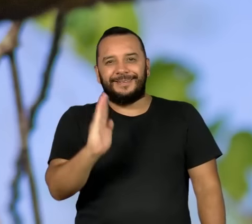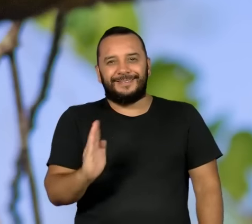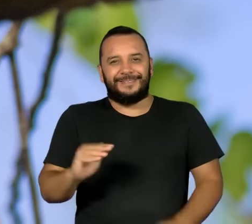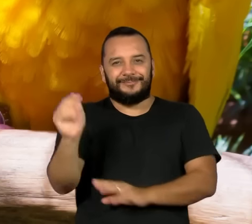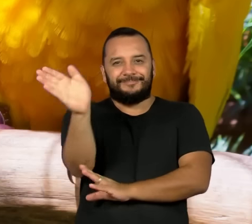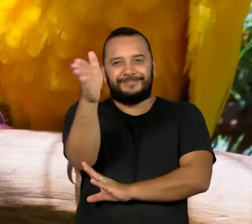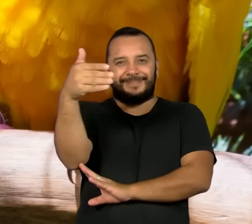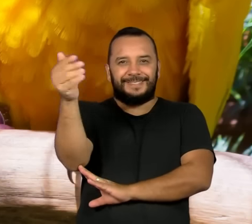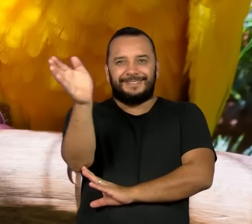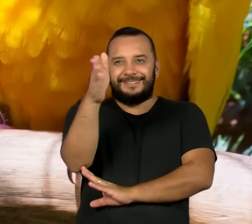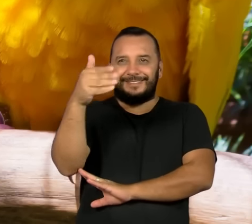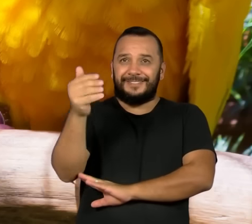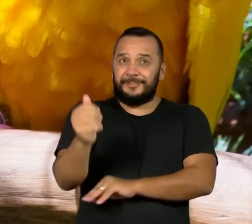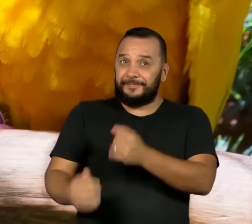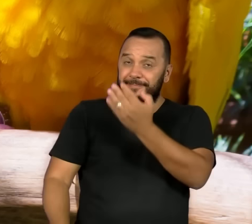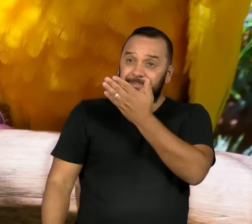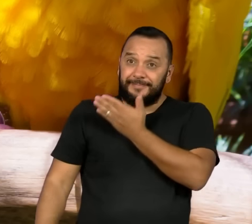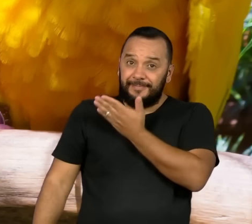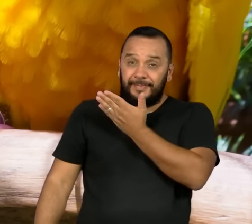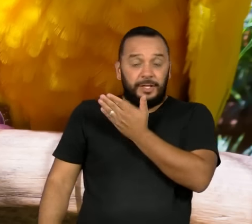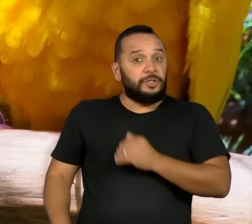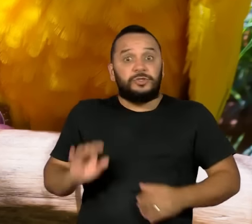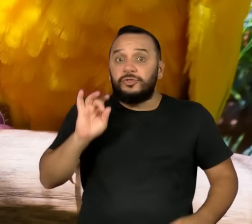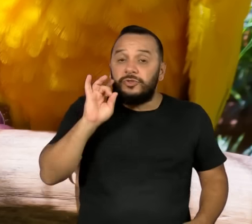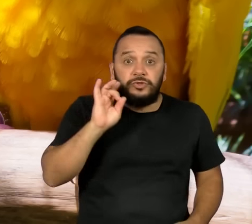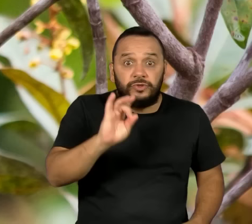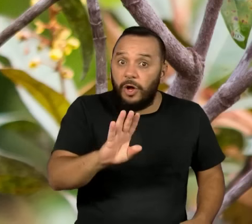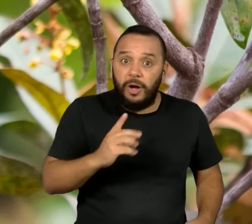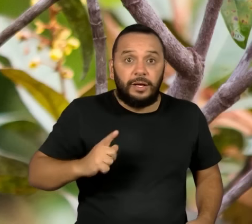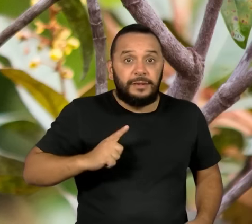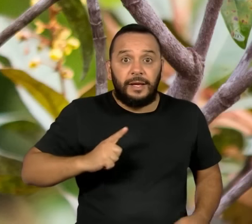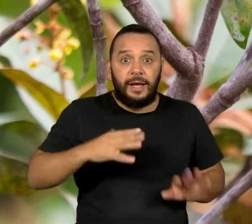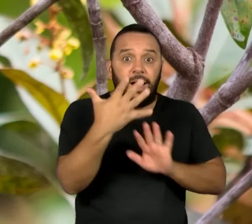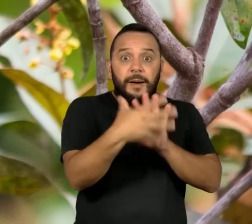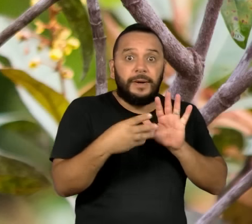Curiosamente, a espécie só existe na Amazônia brasileira.